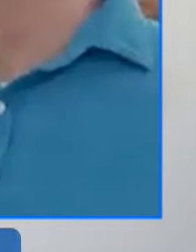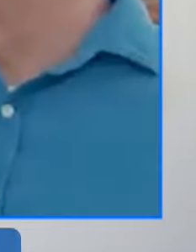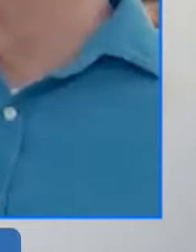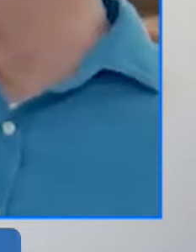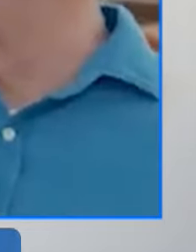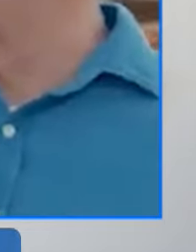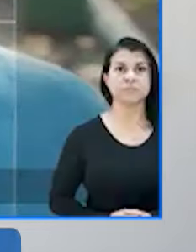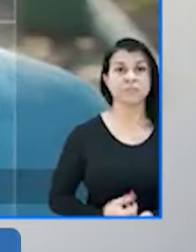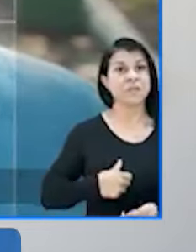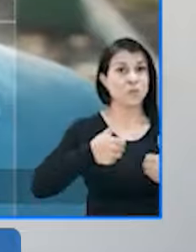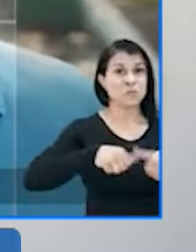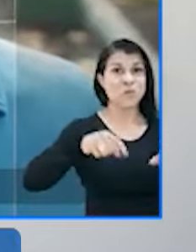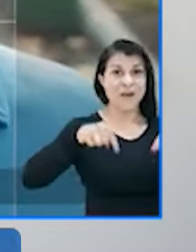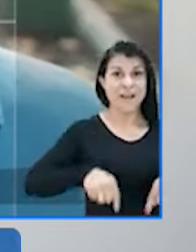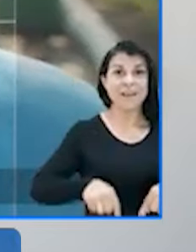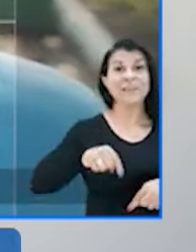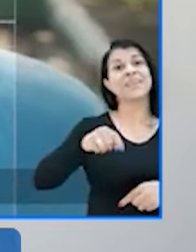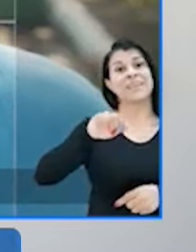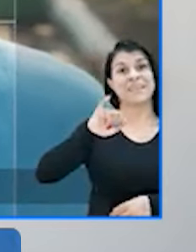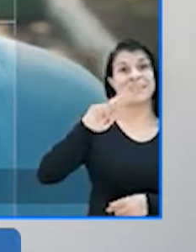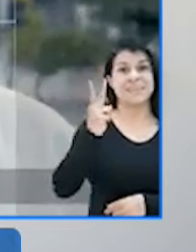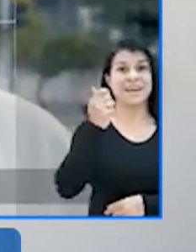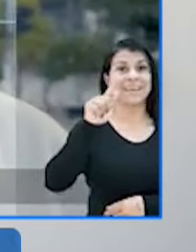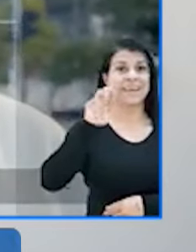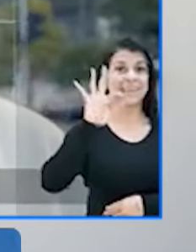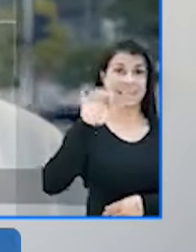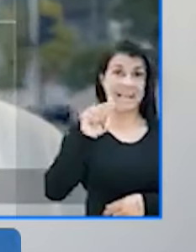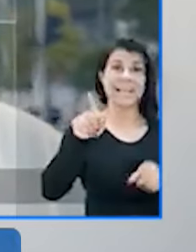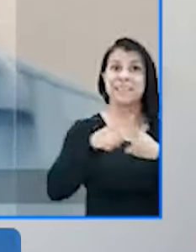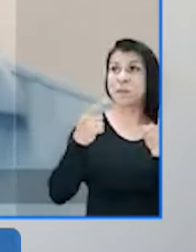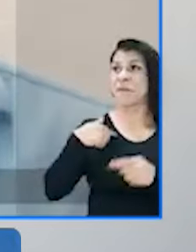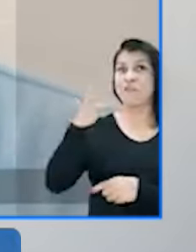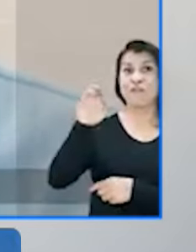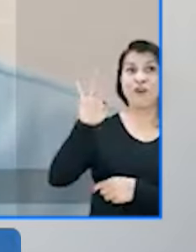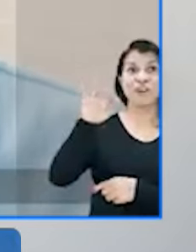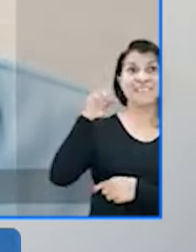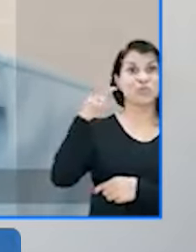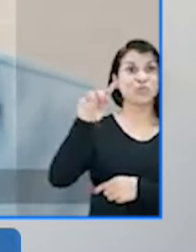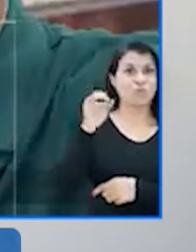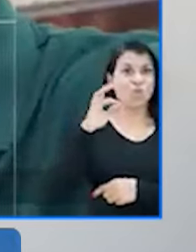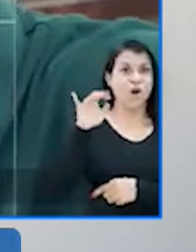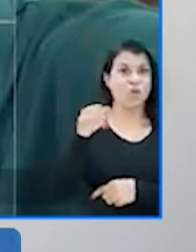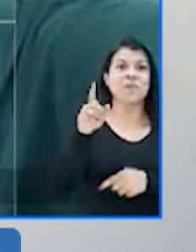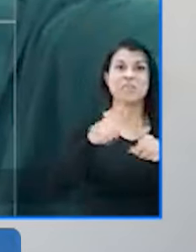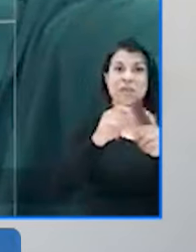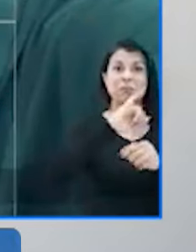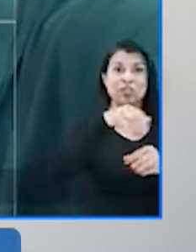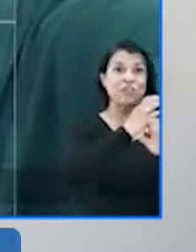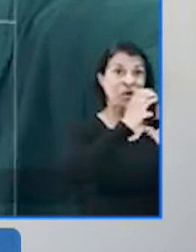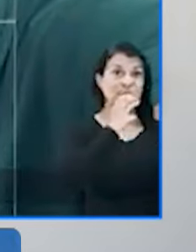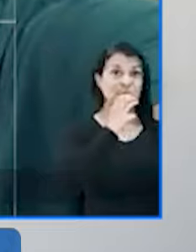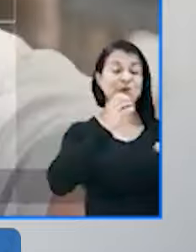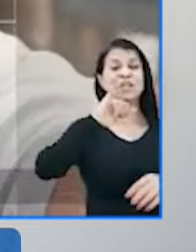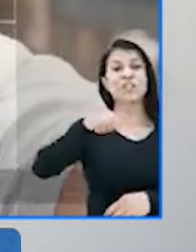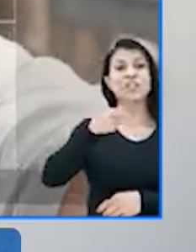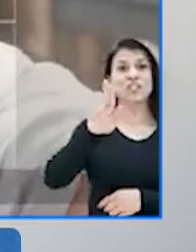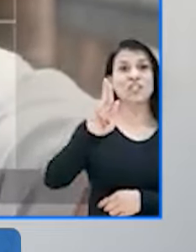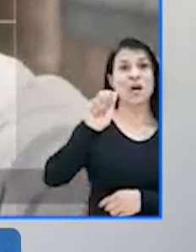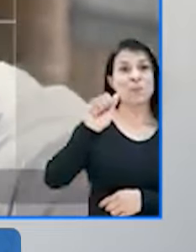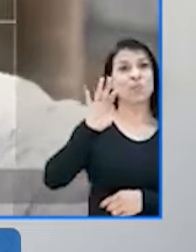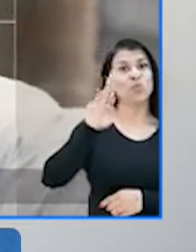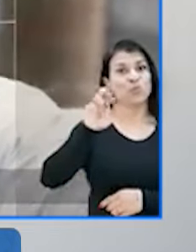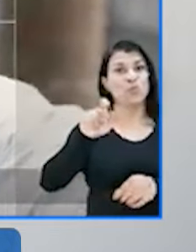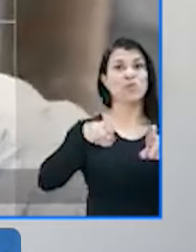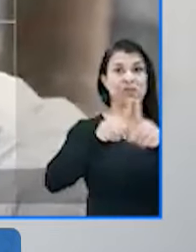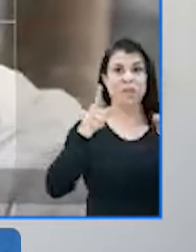secretários, por exemplo, para Atos de Cozer e Luiz Paulo, que é o seu candidato oficial. A tentativa dos partidos de centro